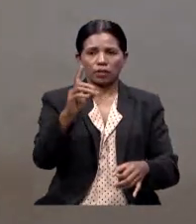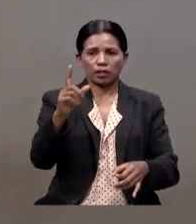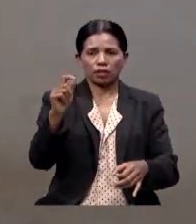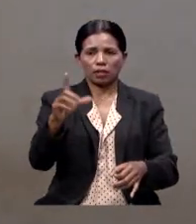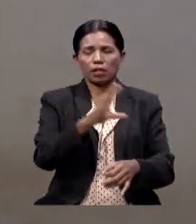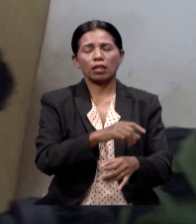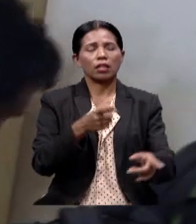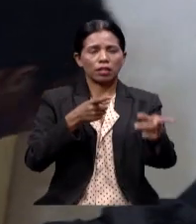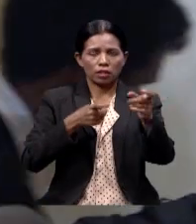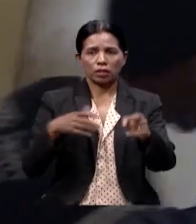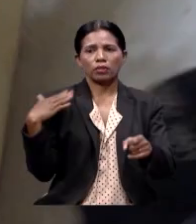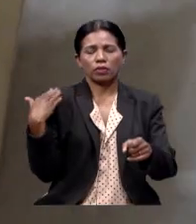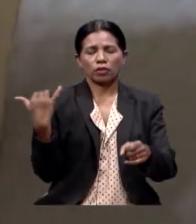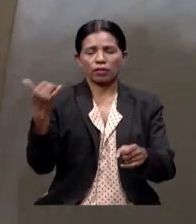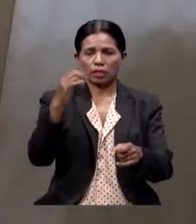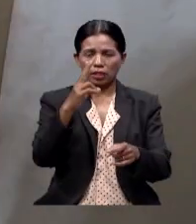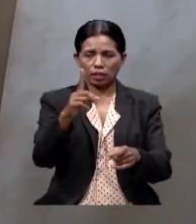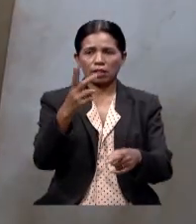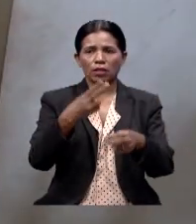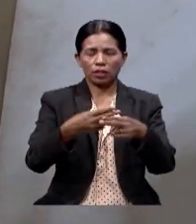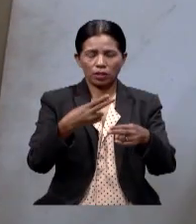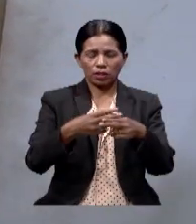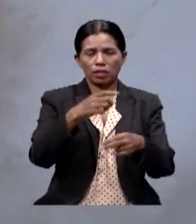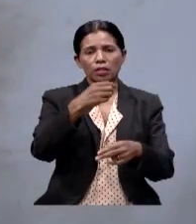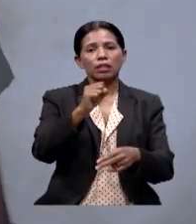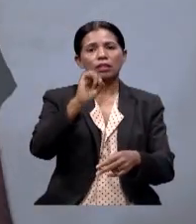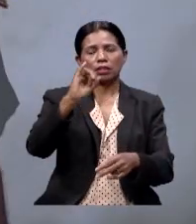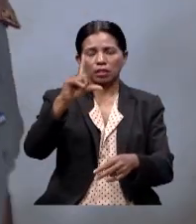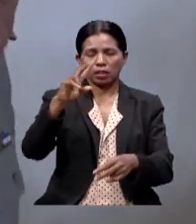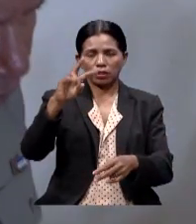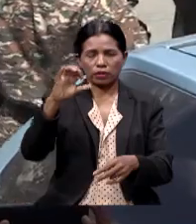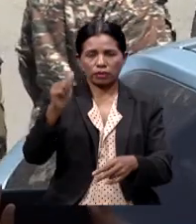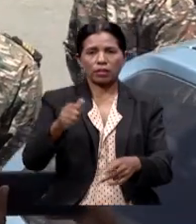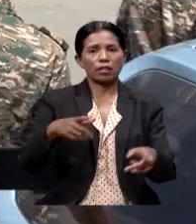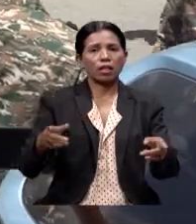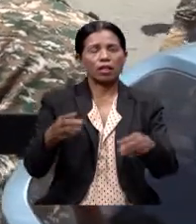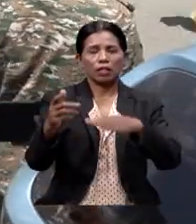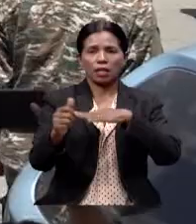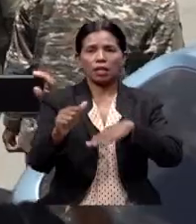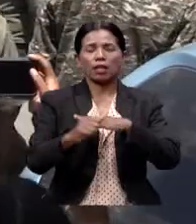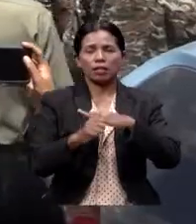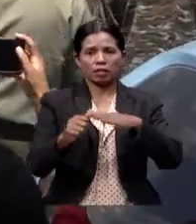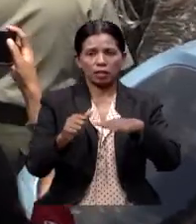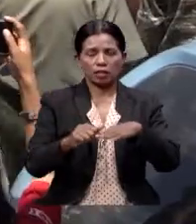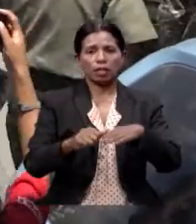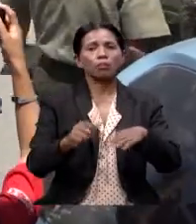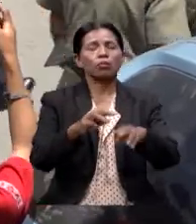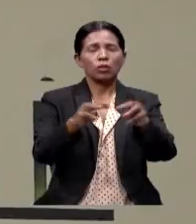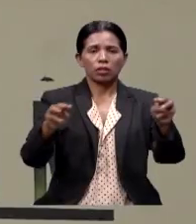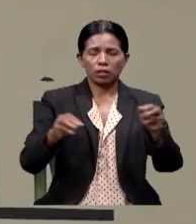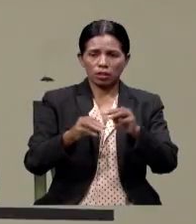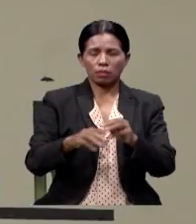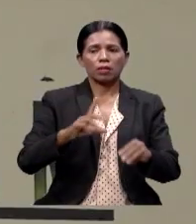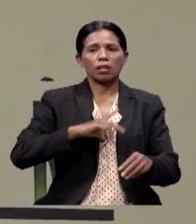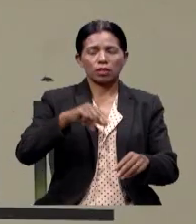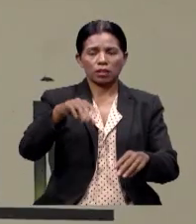disconfia tiru joven ida honaran Silvio da Costa Araújo, iha ain parte karuk iha munisipiu Likisa detido ona